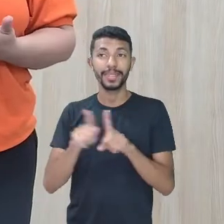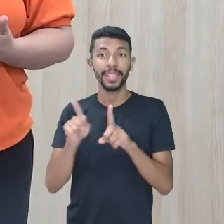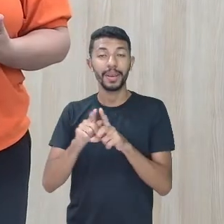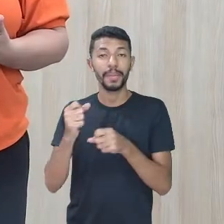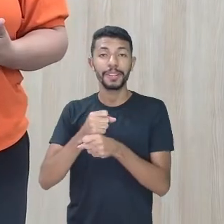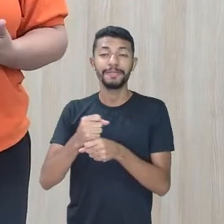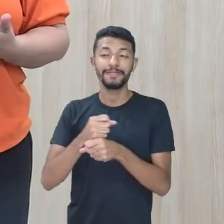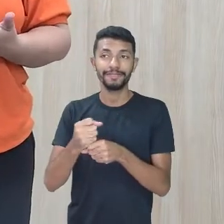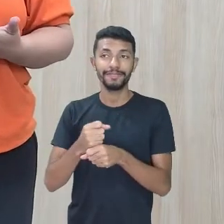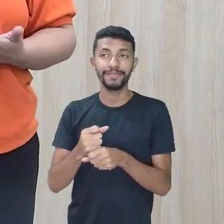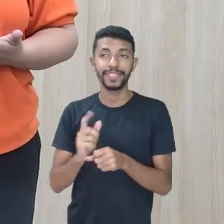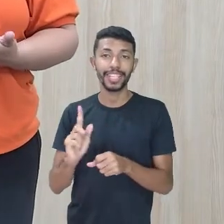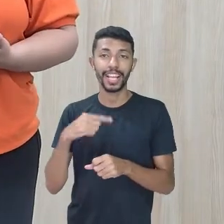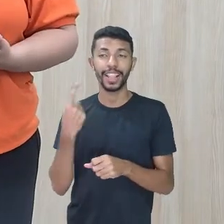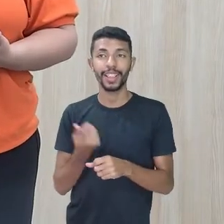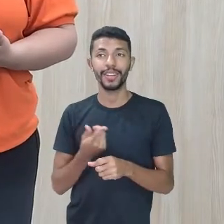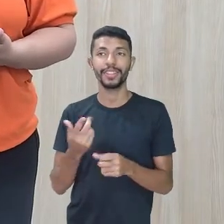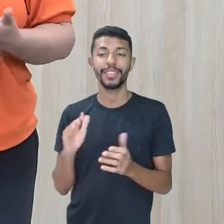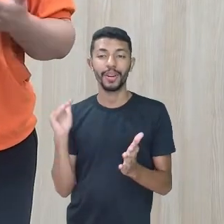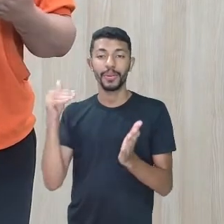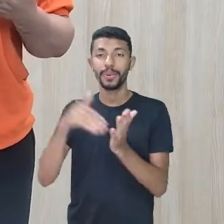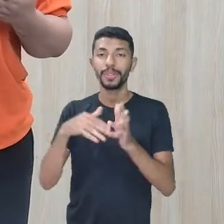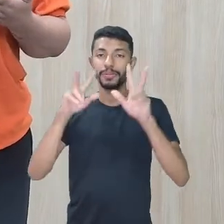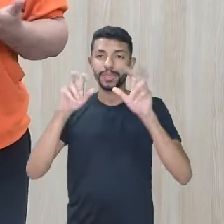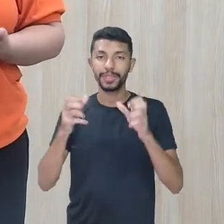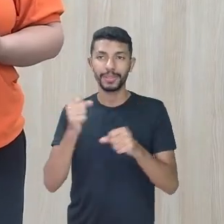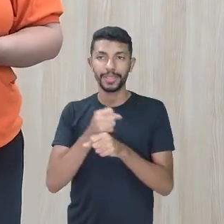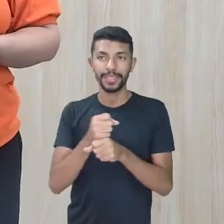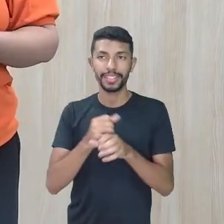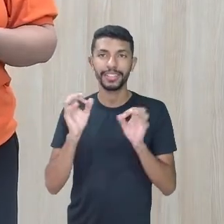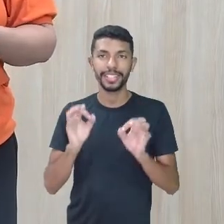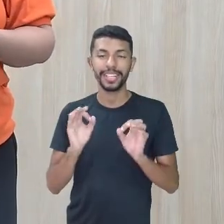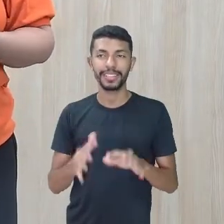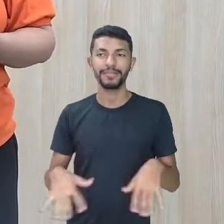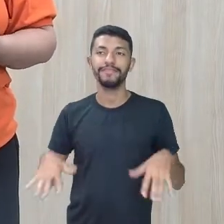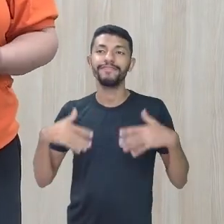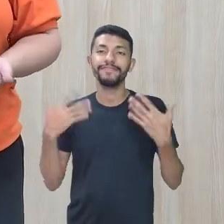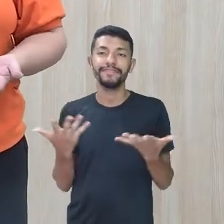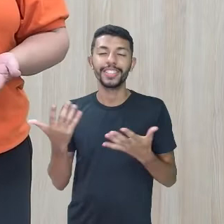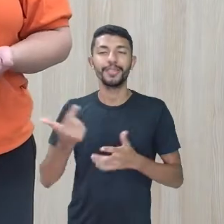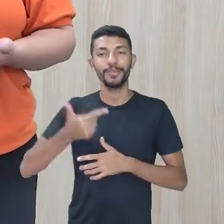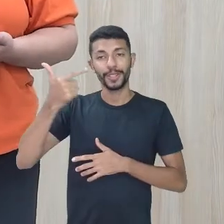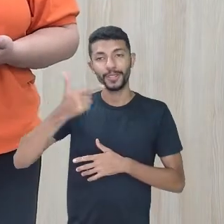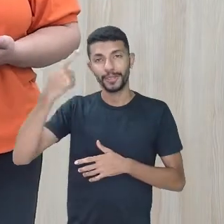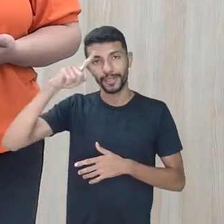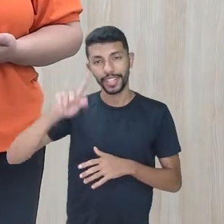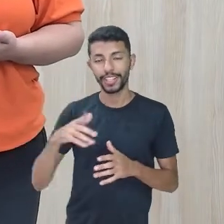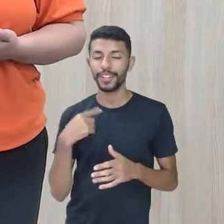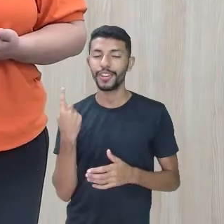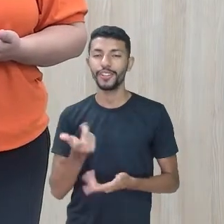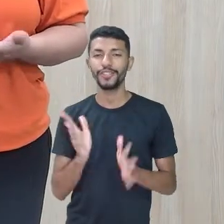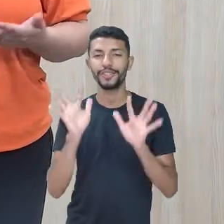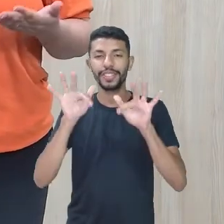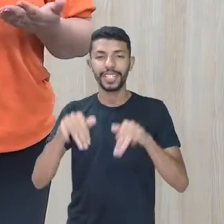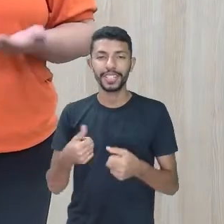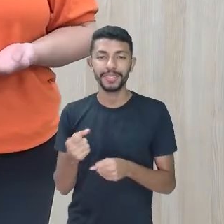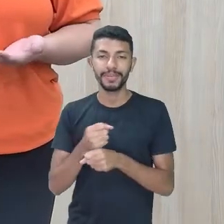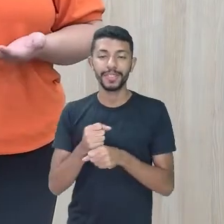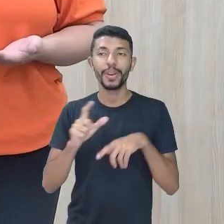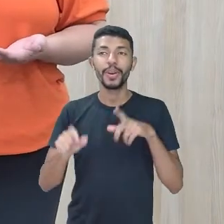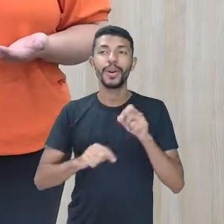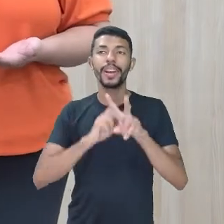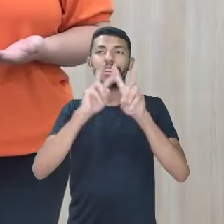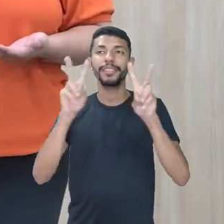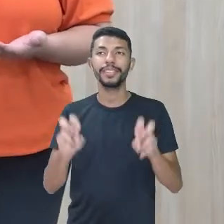não é? É a nossa última temática do ano e esse segundo dia nós encerramos o ano com o